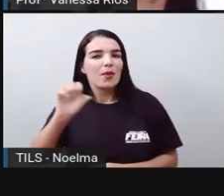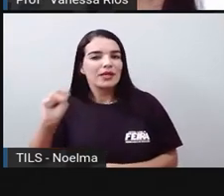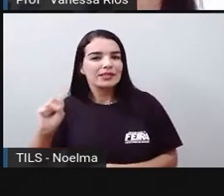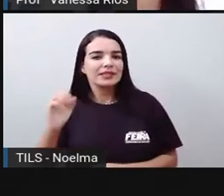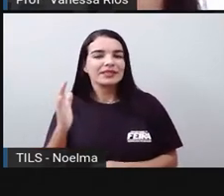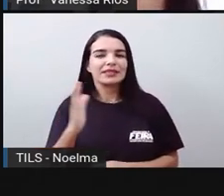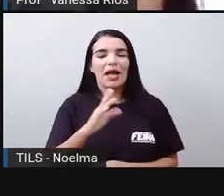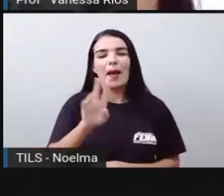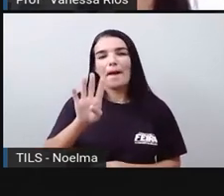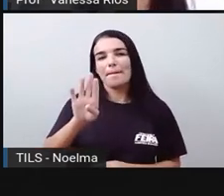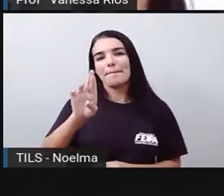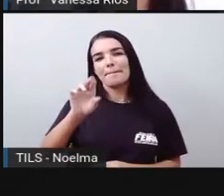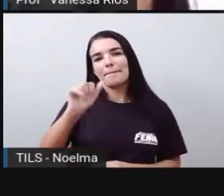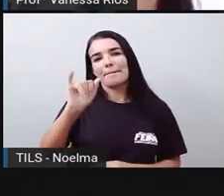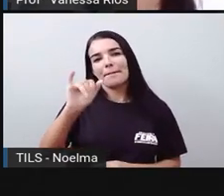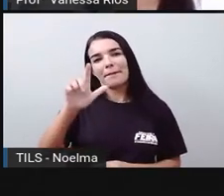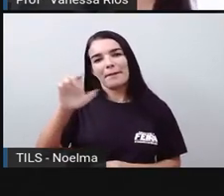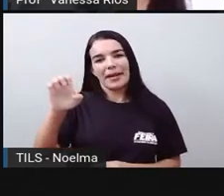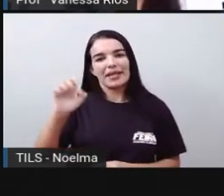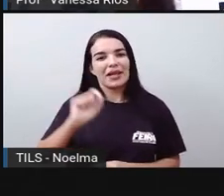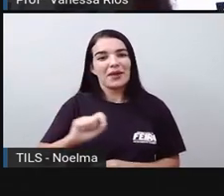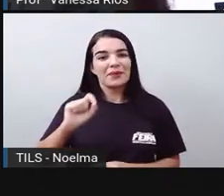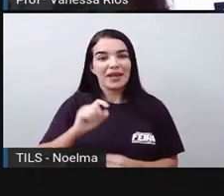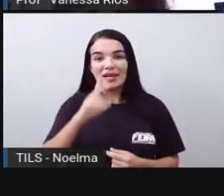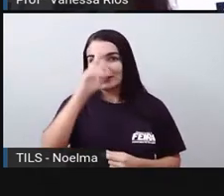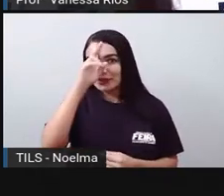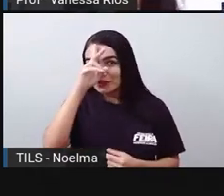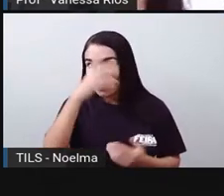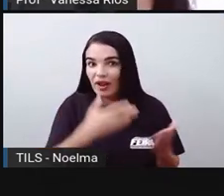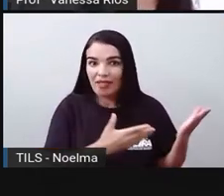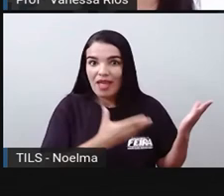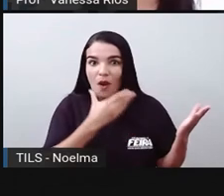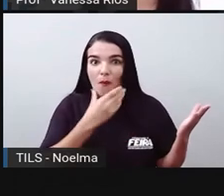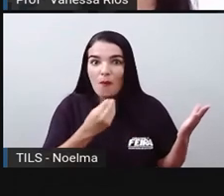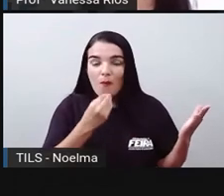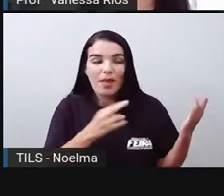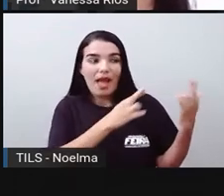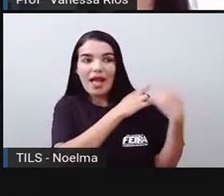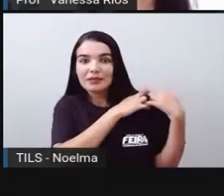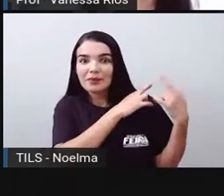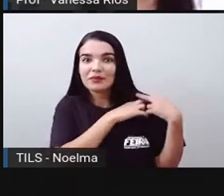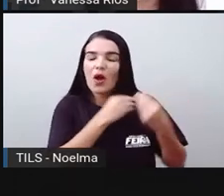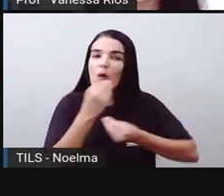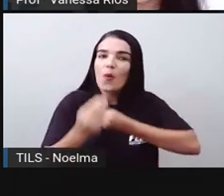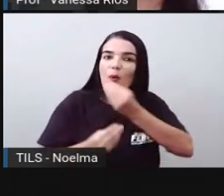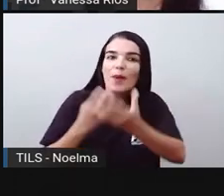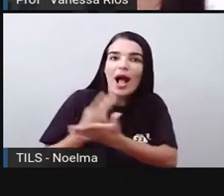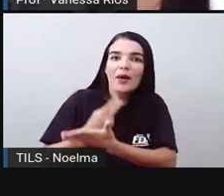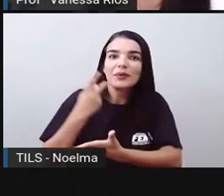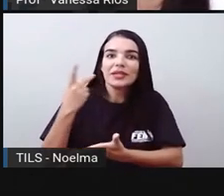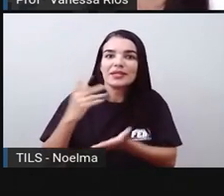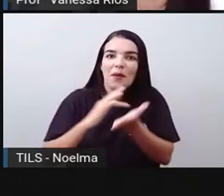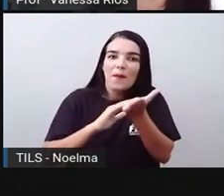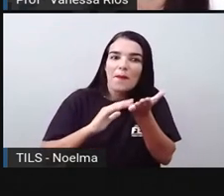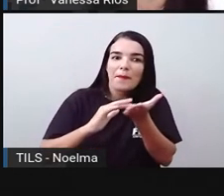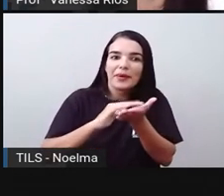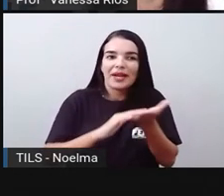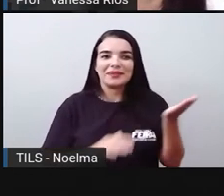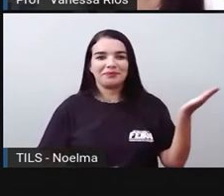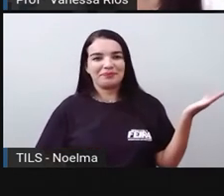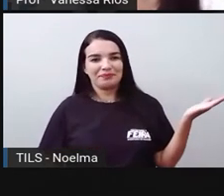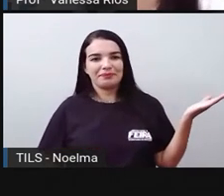Braille. E aí a gente observa aí através da história dele como é que o sistema Braille foi criado. Olha